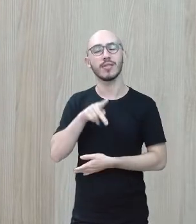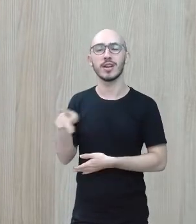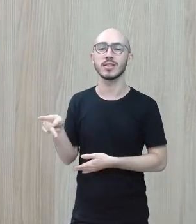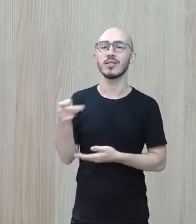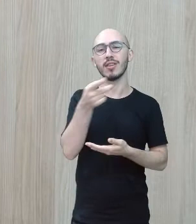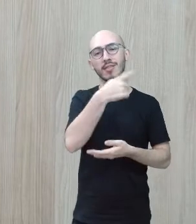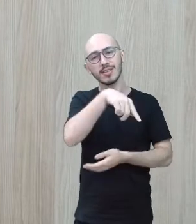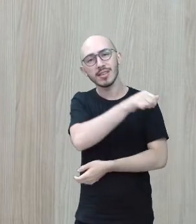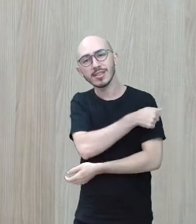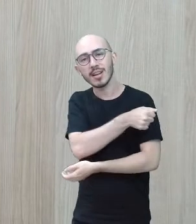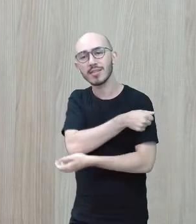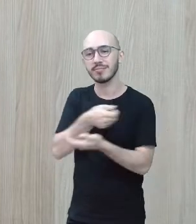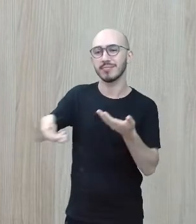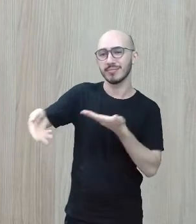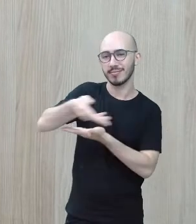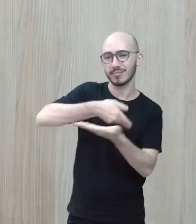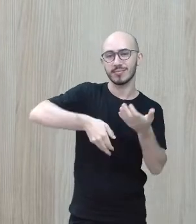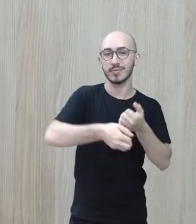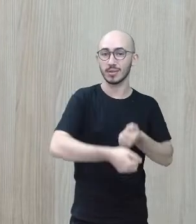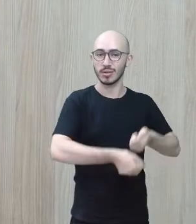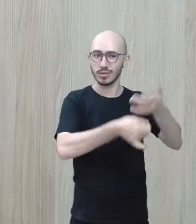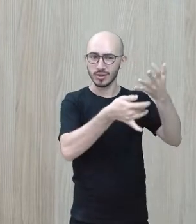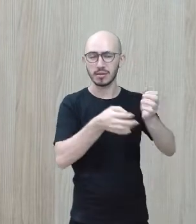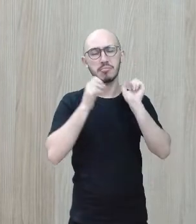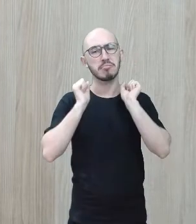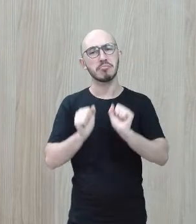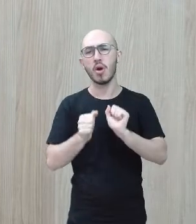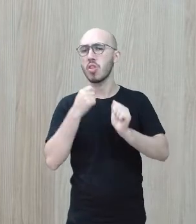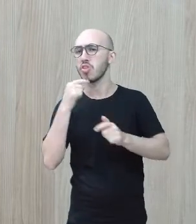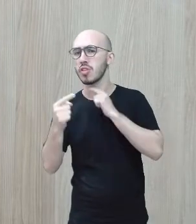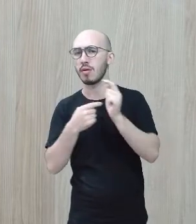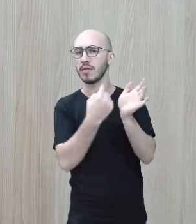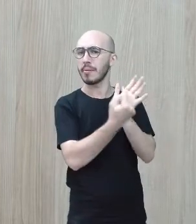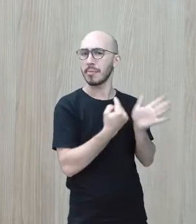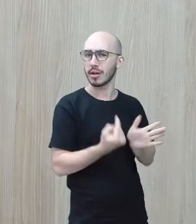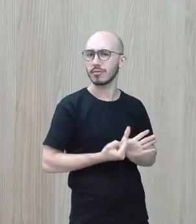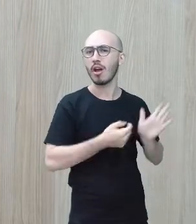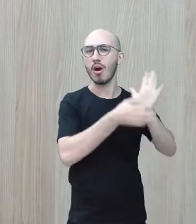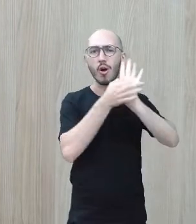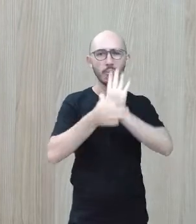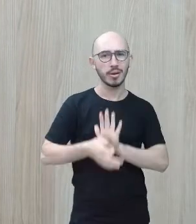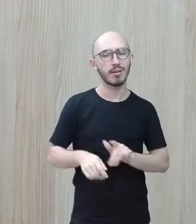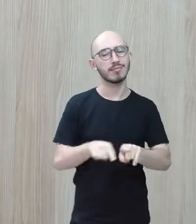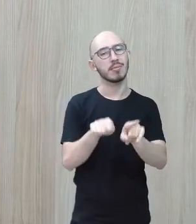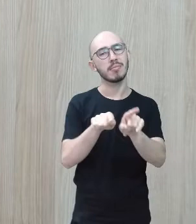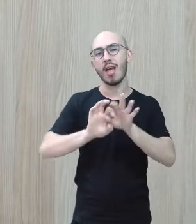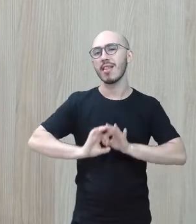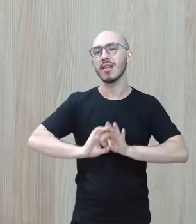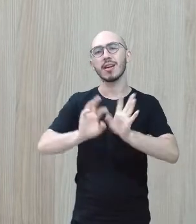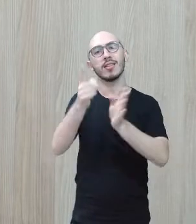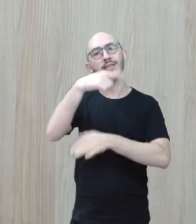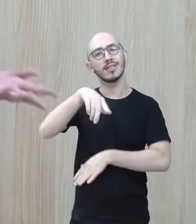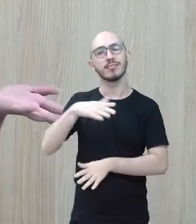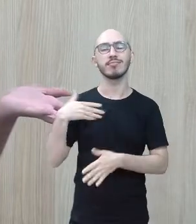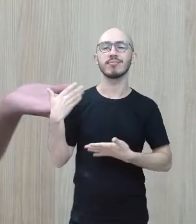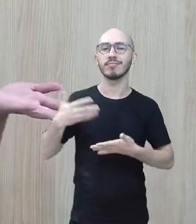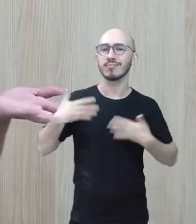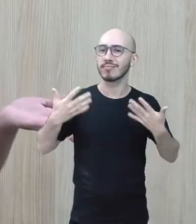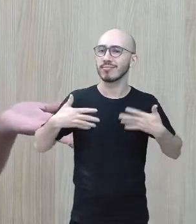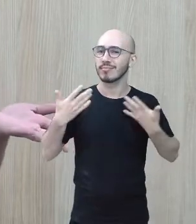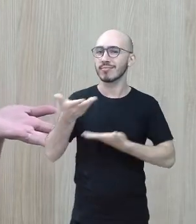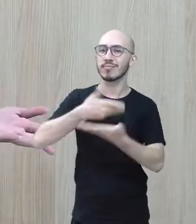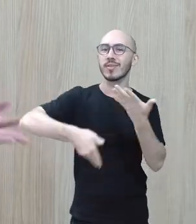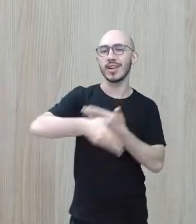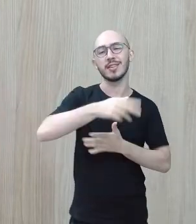Adriana aqui no chat, tá certo? Então, não se acanhem, mandem a sua dúvida, mandem seu comentário, que vai ser uma alegria e um prazer poder ler o que vocês têm